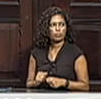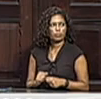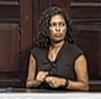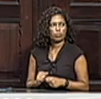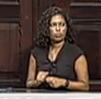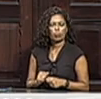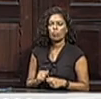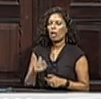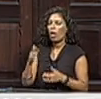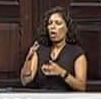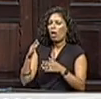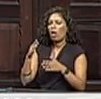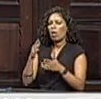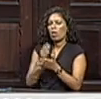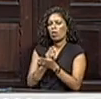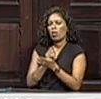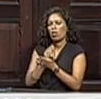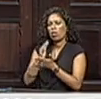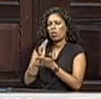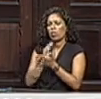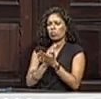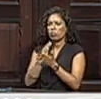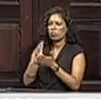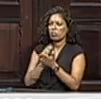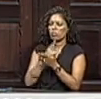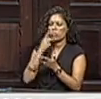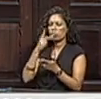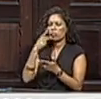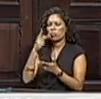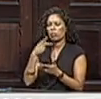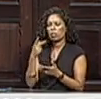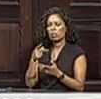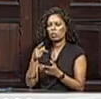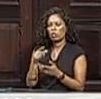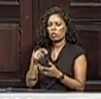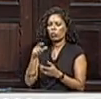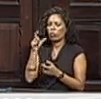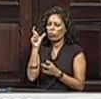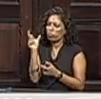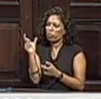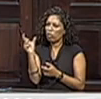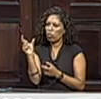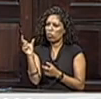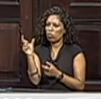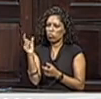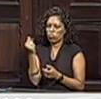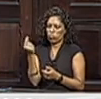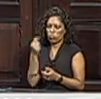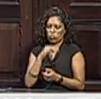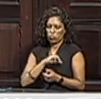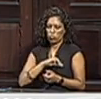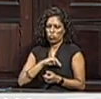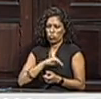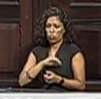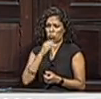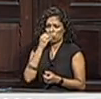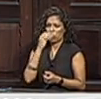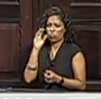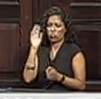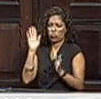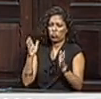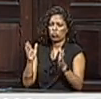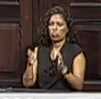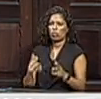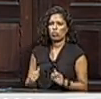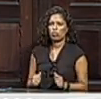fixe é maior. Então, no texto final da redação encaminhada ao governo, todo ano,